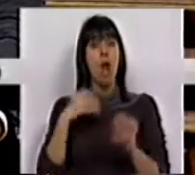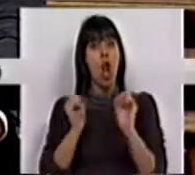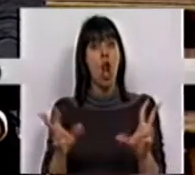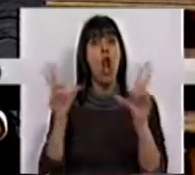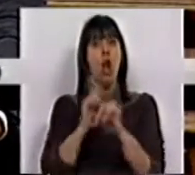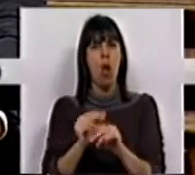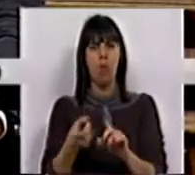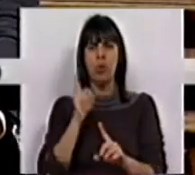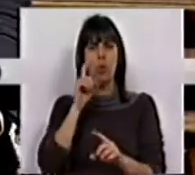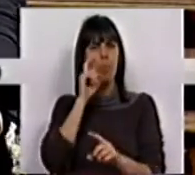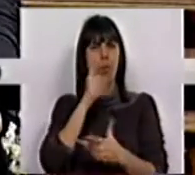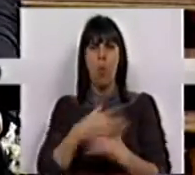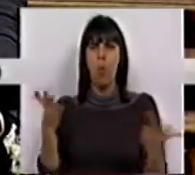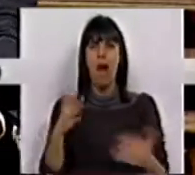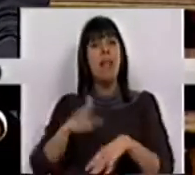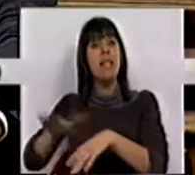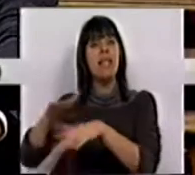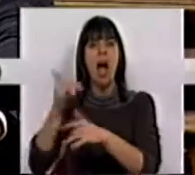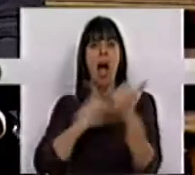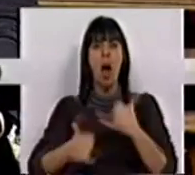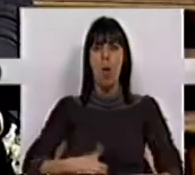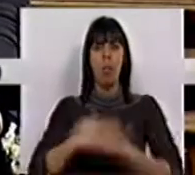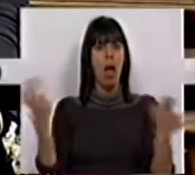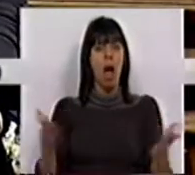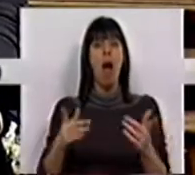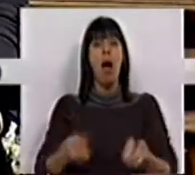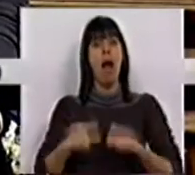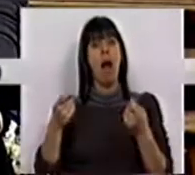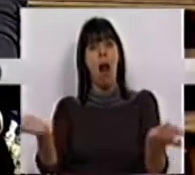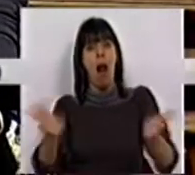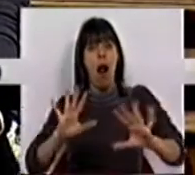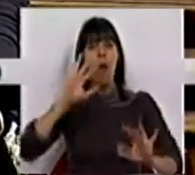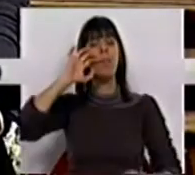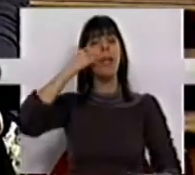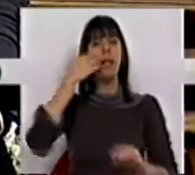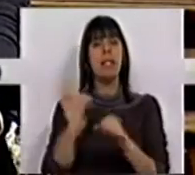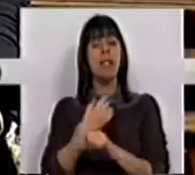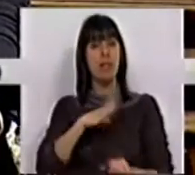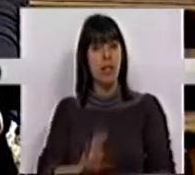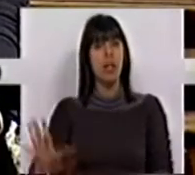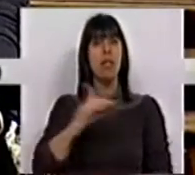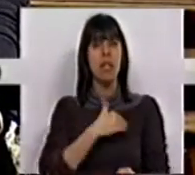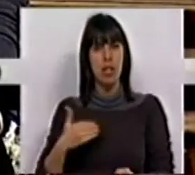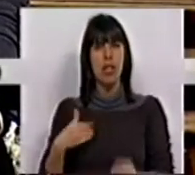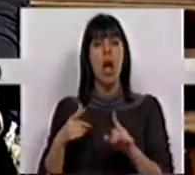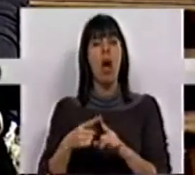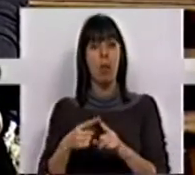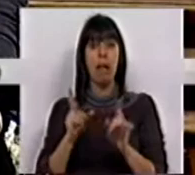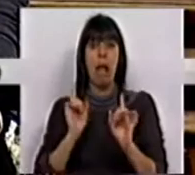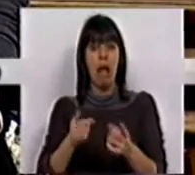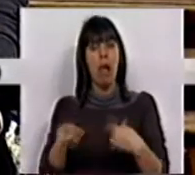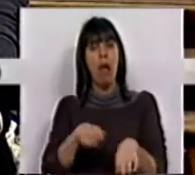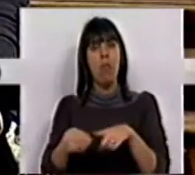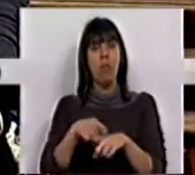novos médicos, não cobre sequer as saídas. Exatamente. A política de desinvestimento e de ataque ao Serviço Nacional de Saúde radica